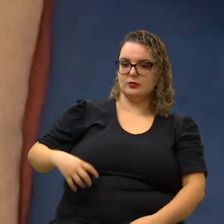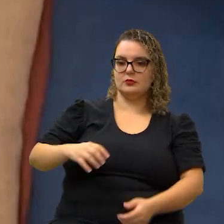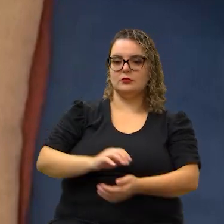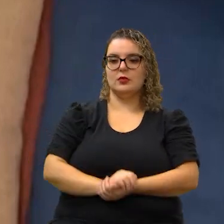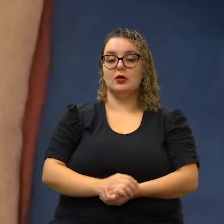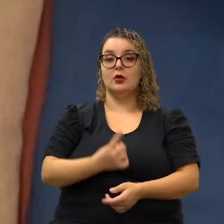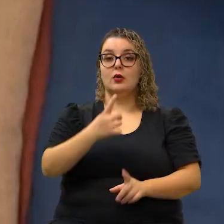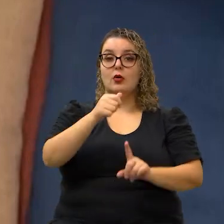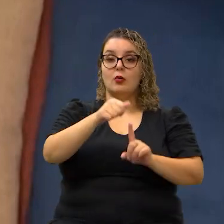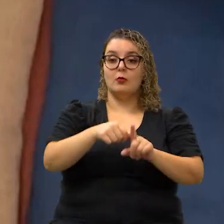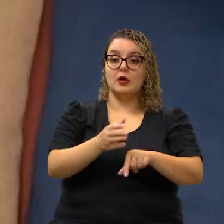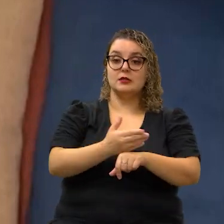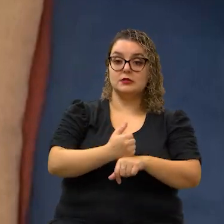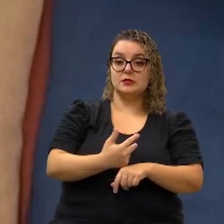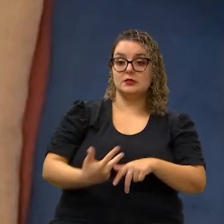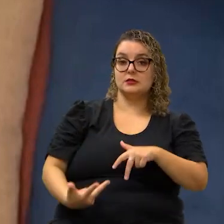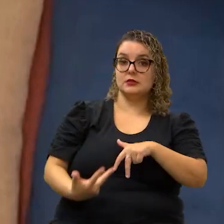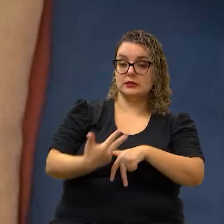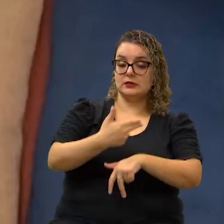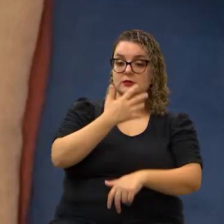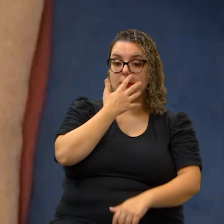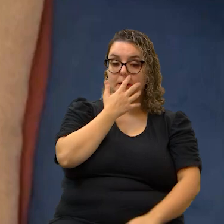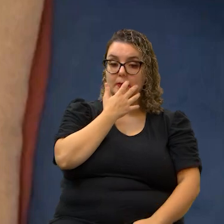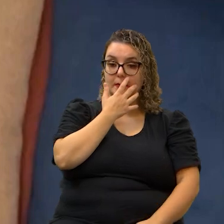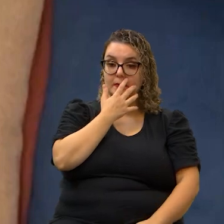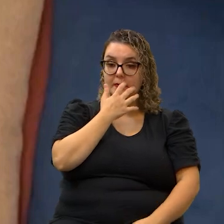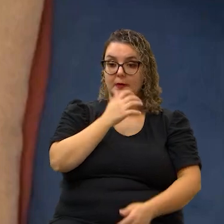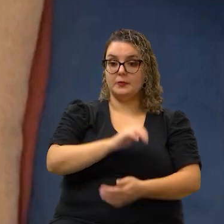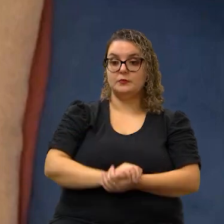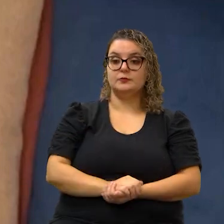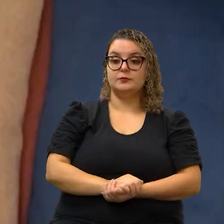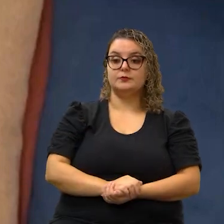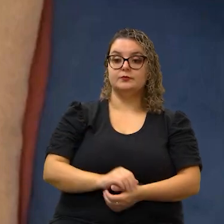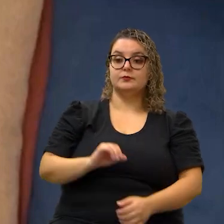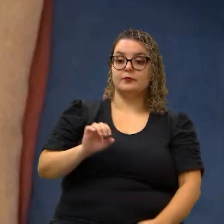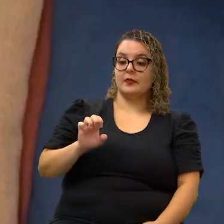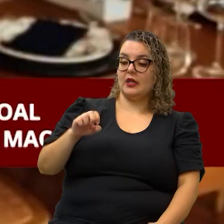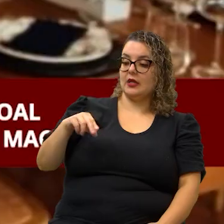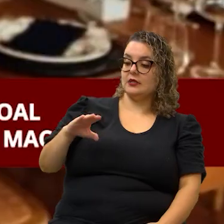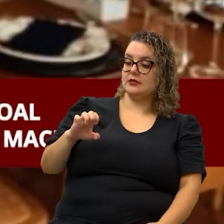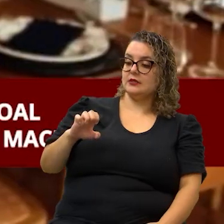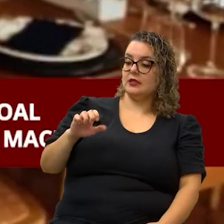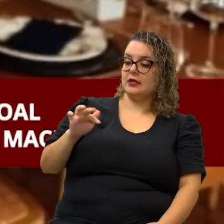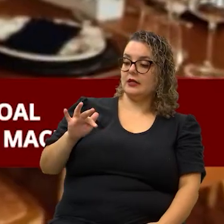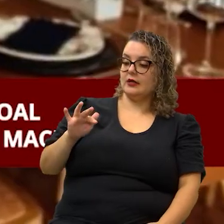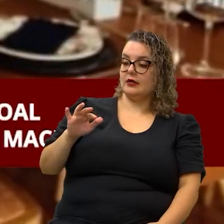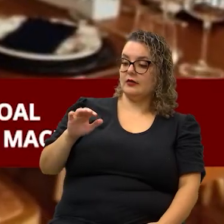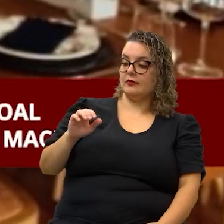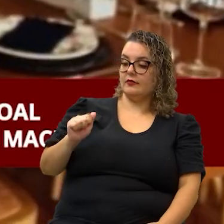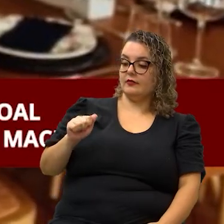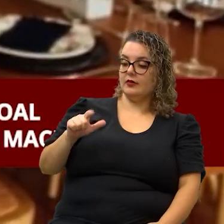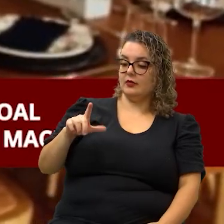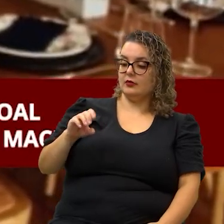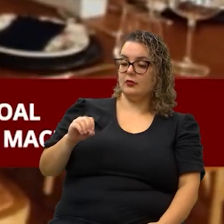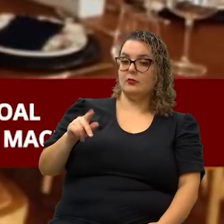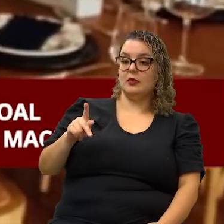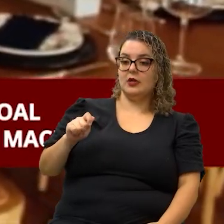eu estava num quadro de encefalopatia e a minha filha, nesse período, se casou.